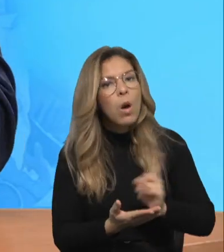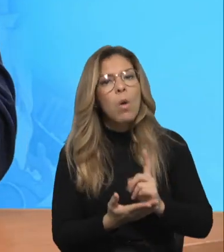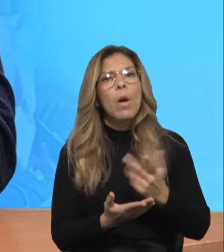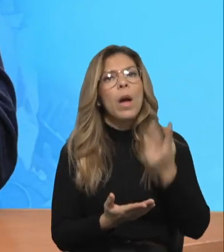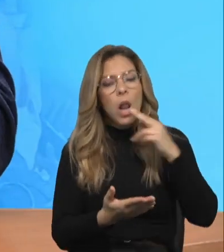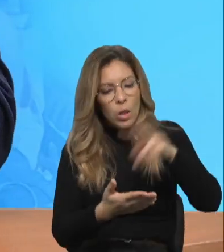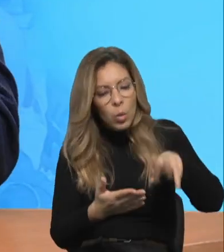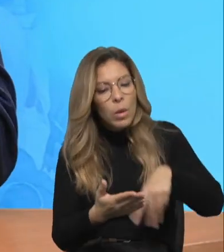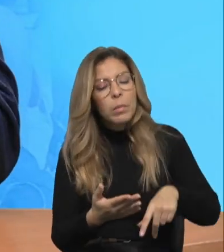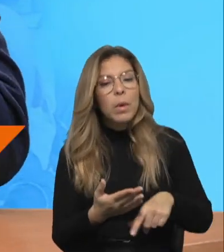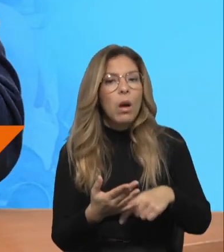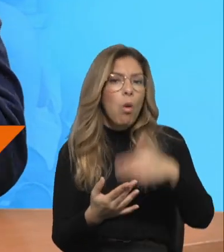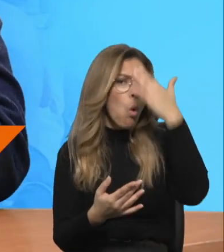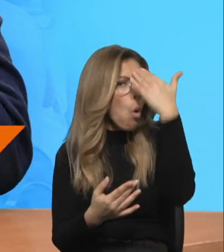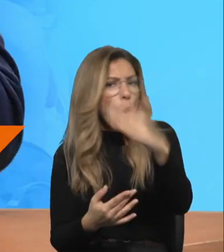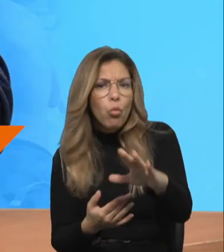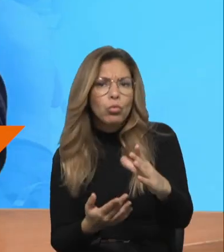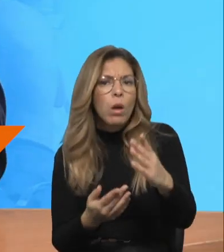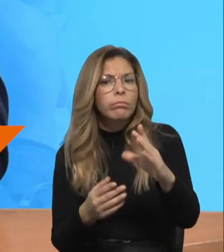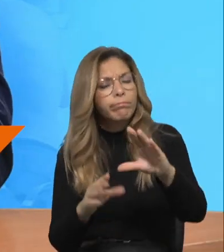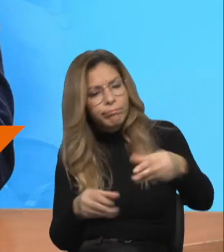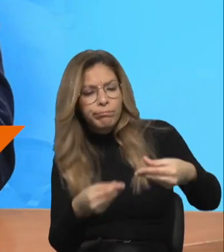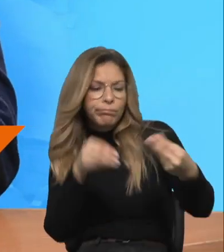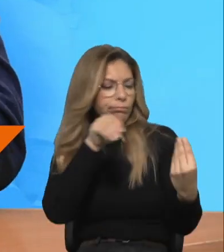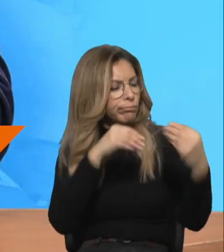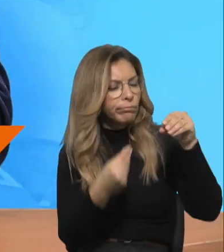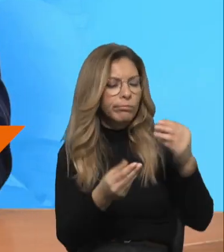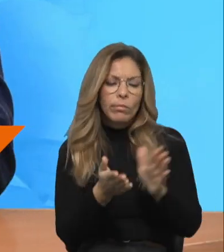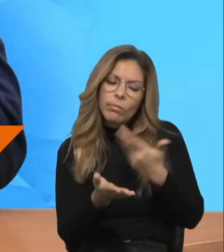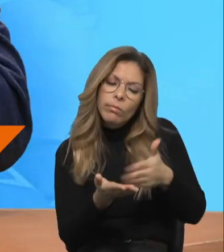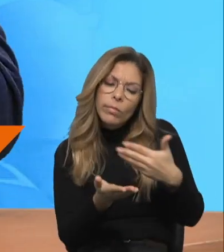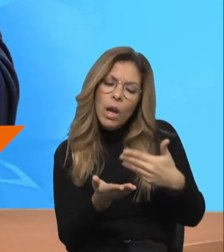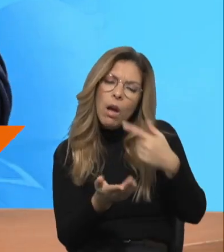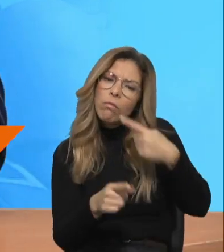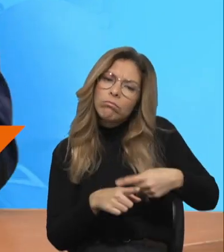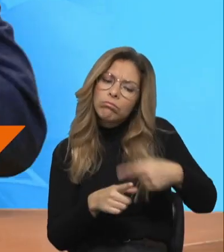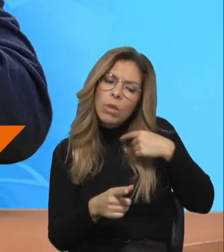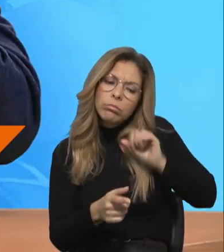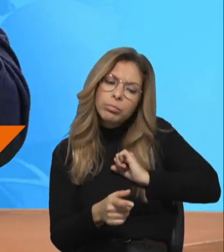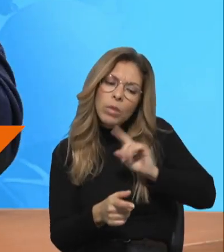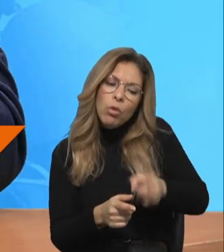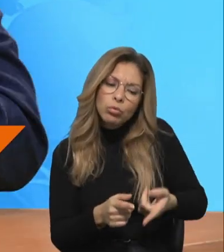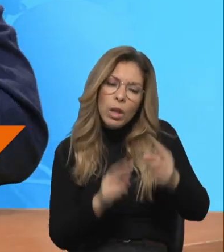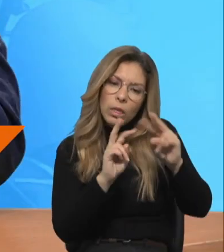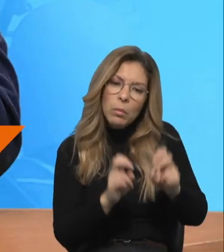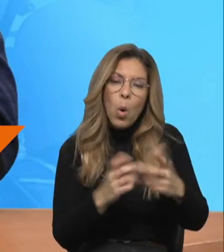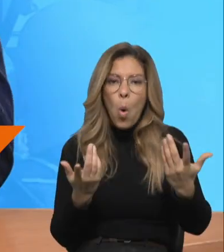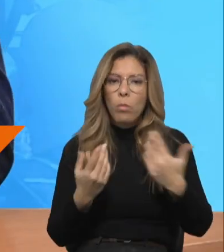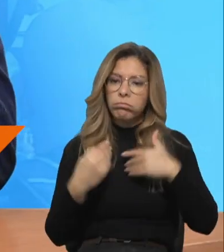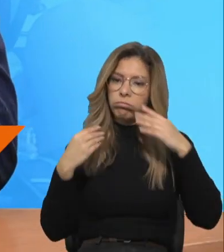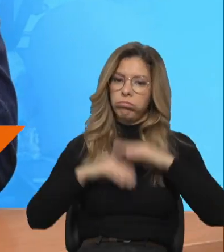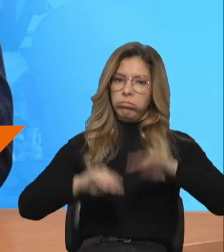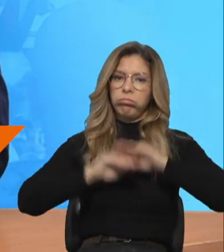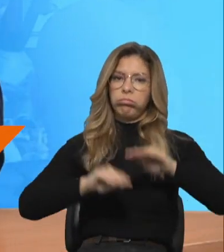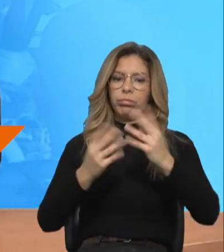um é convidado a pegar, procurar o que lhe interessa, ler e preparar formações, também